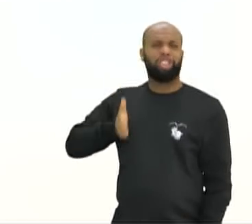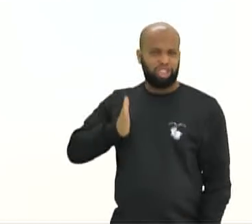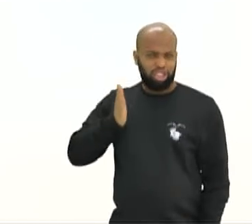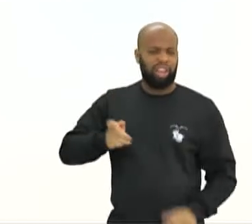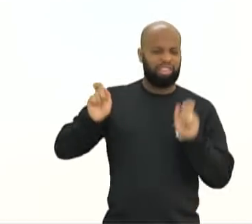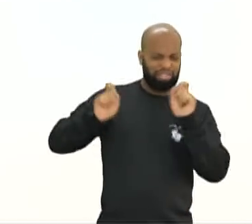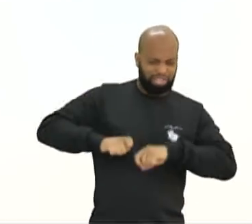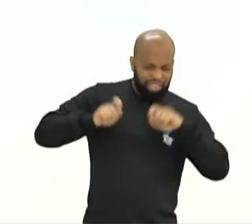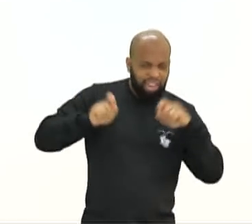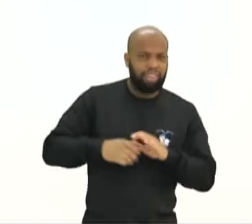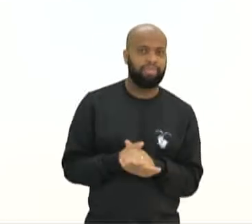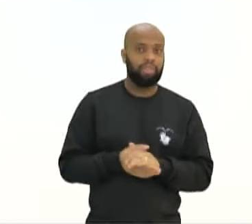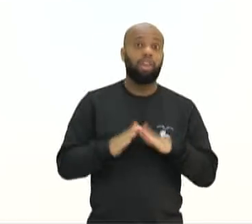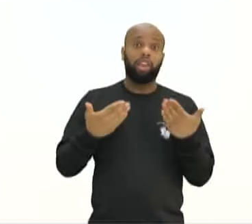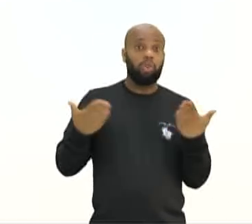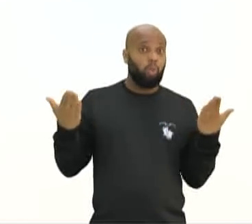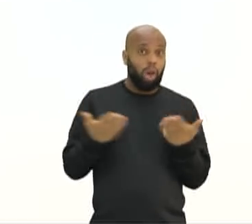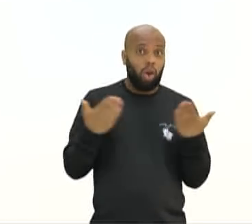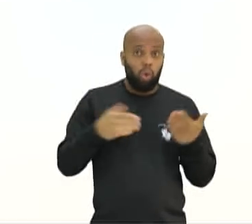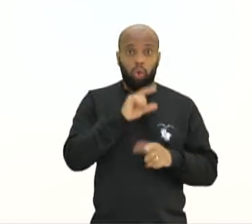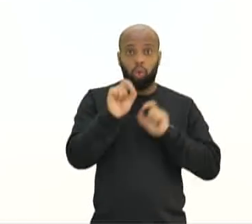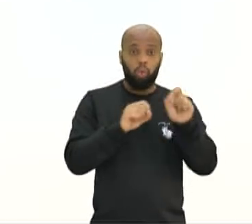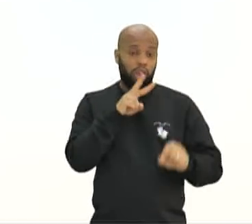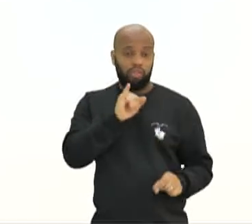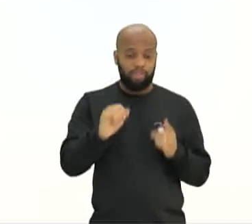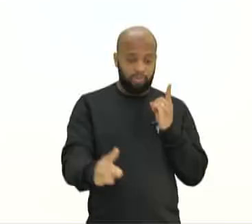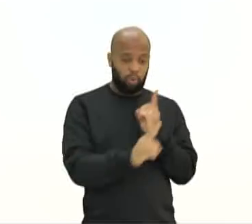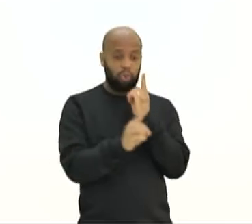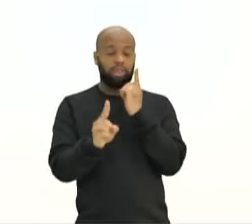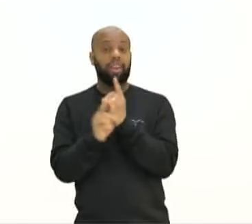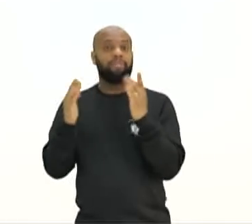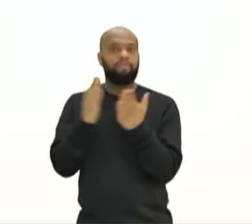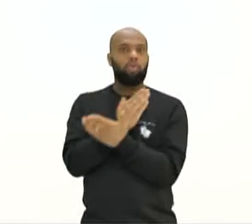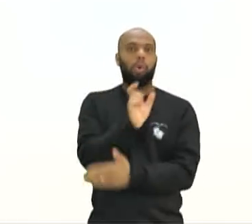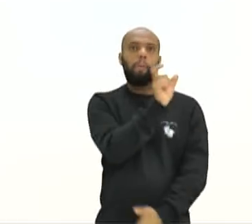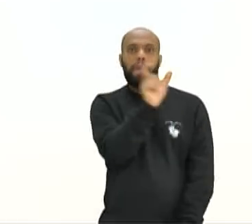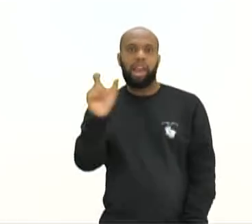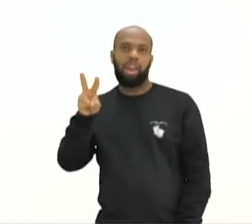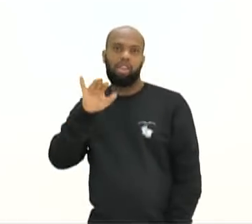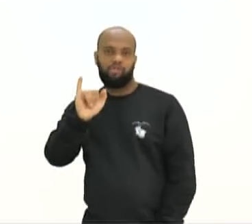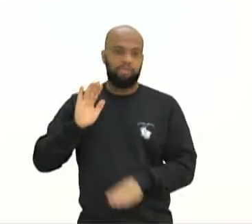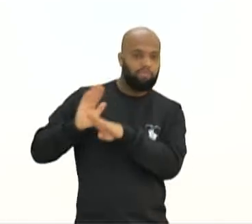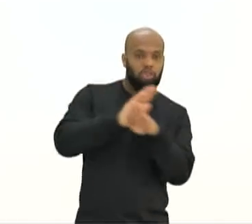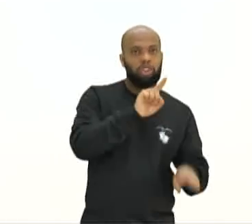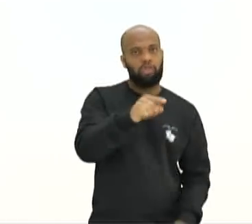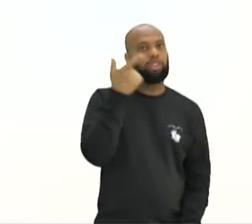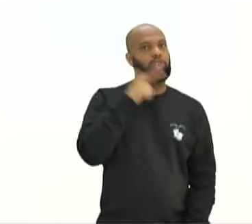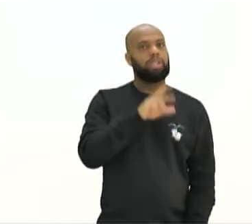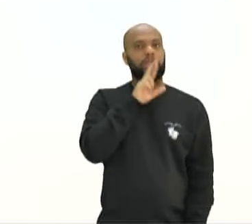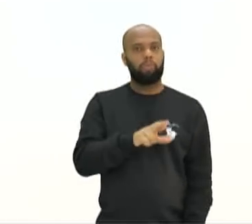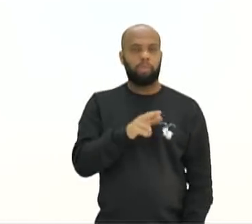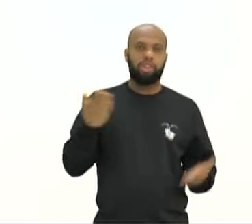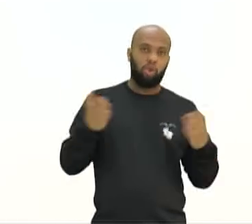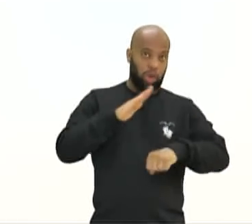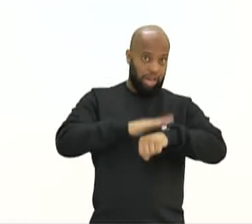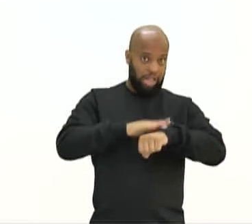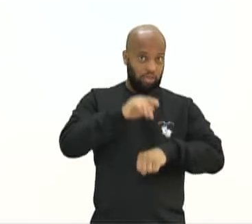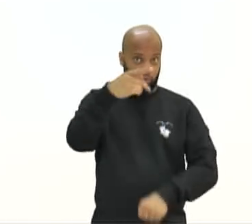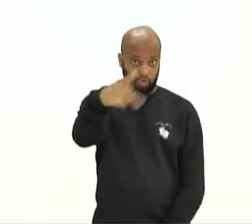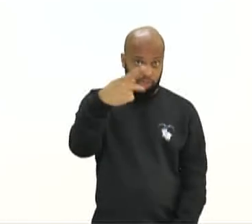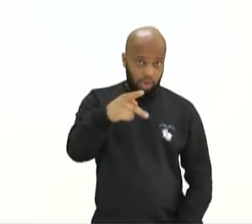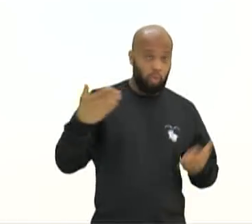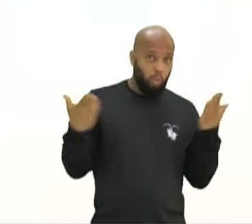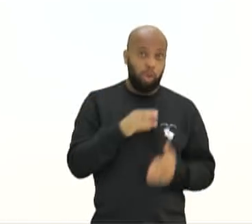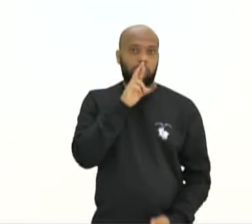é o gênero. E para isso, você vai encontrar algumas palavras que vão justificar a sua resposta. Vou dar um tempo para você